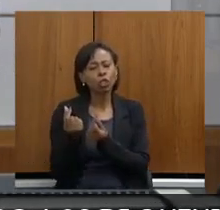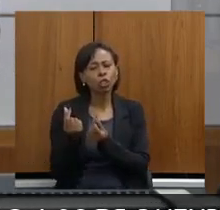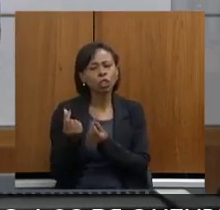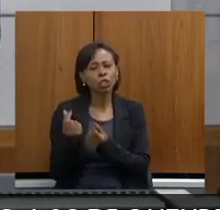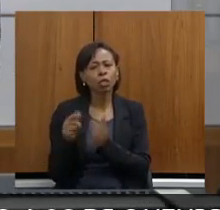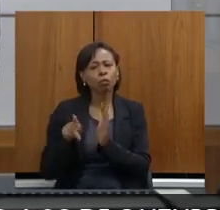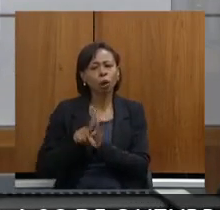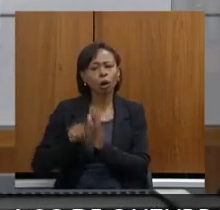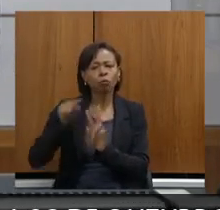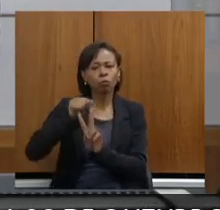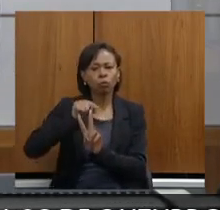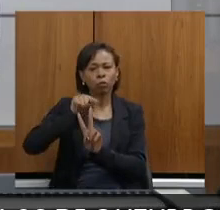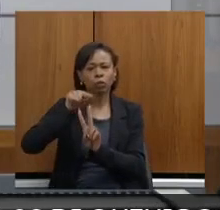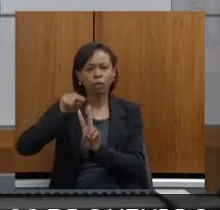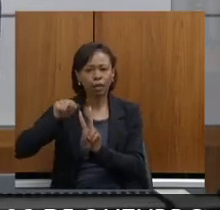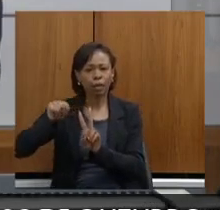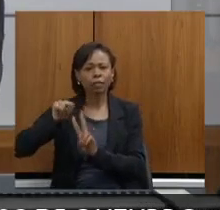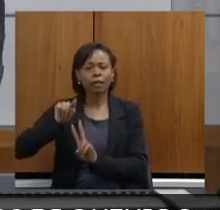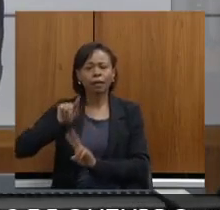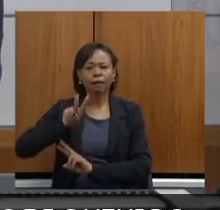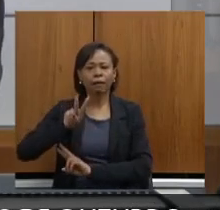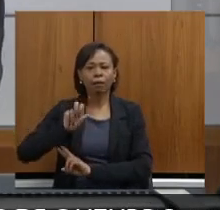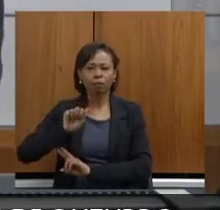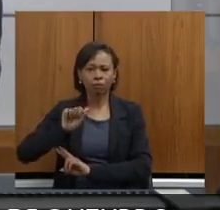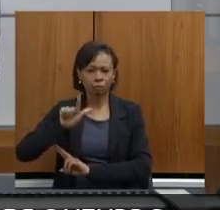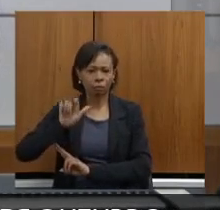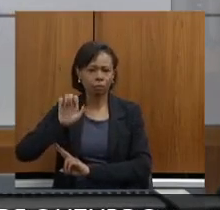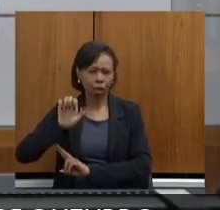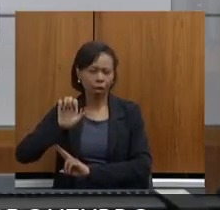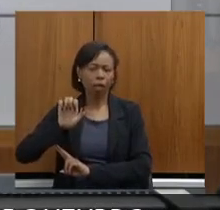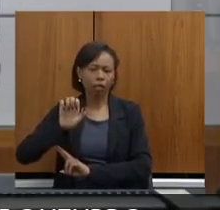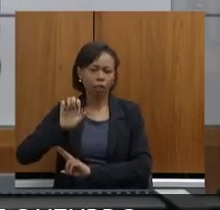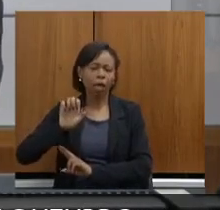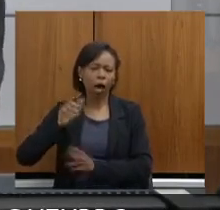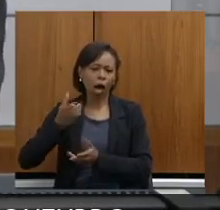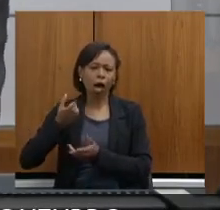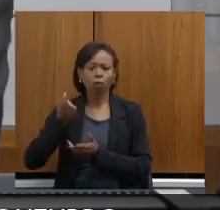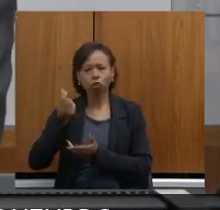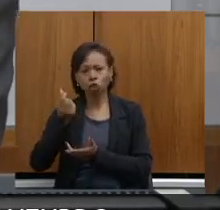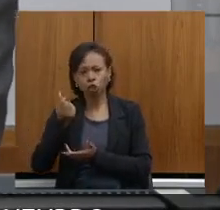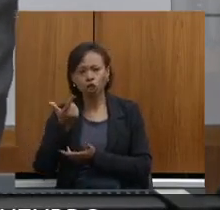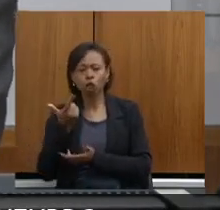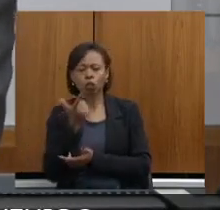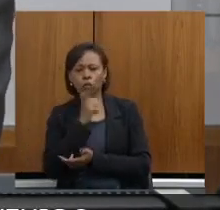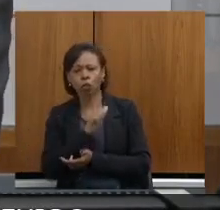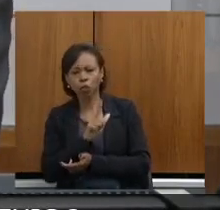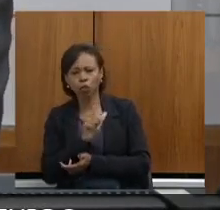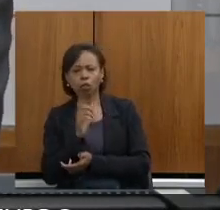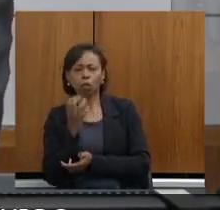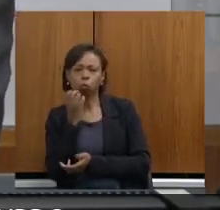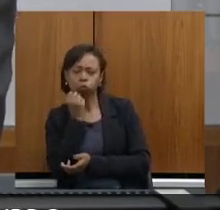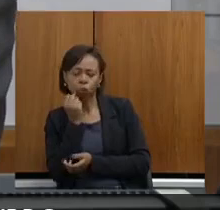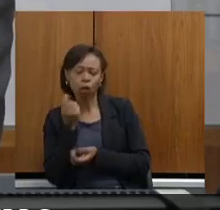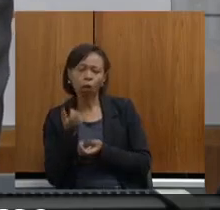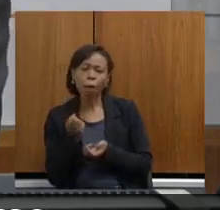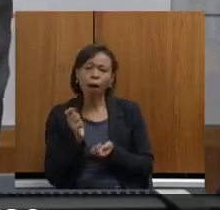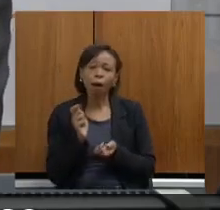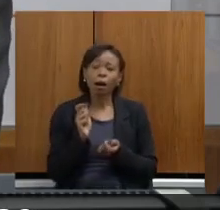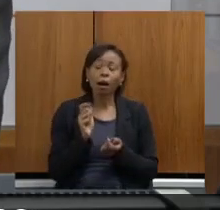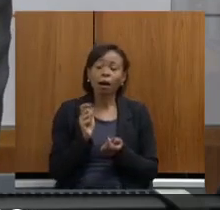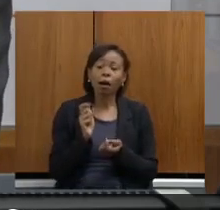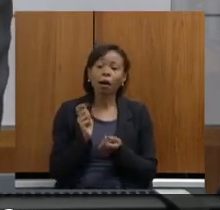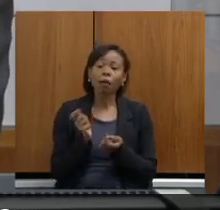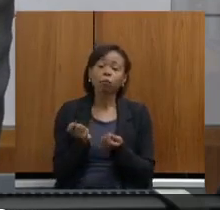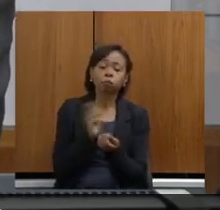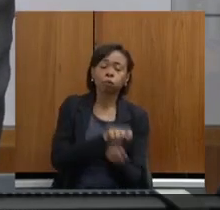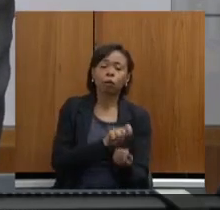da Vale e nessa terrível desastre de Brumadinho Sobrou um dinheirinho parece que vai fazer o recapeamento mas do jeito